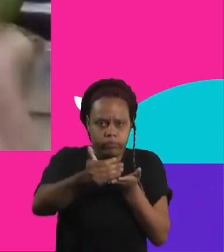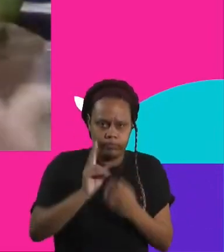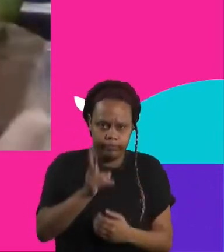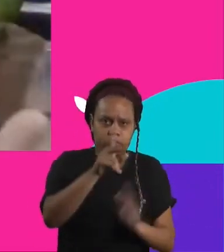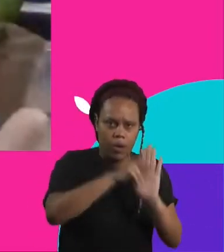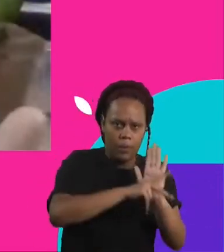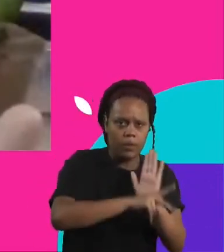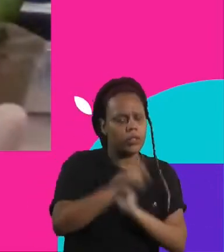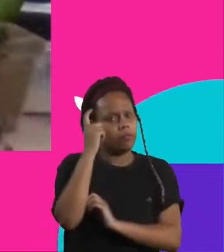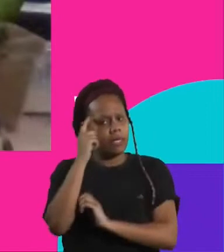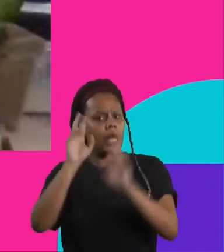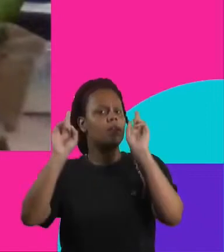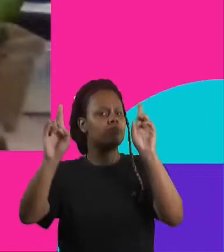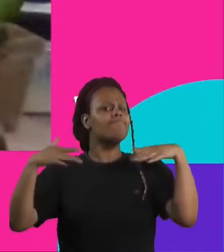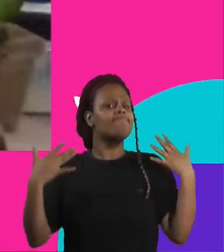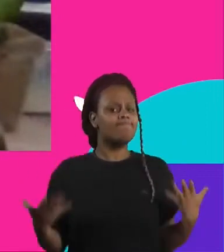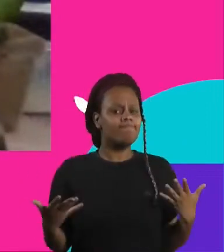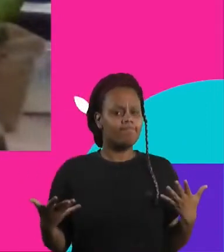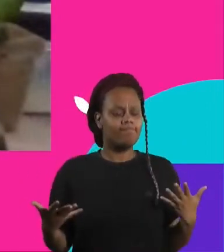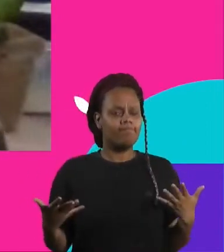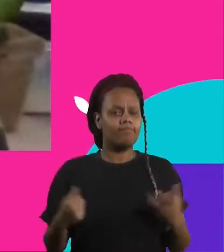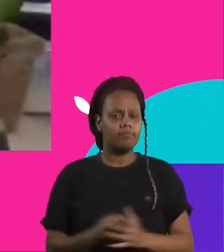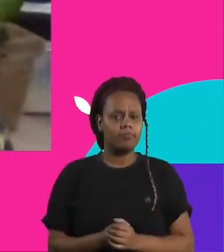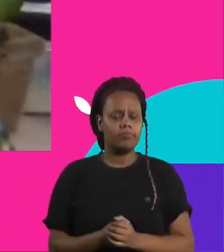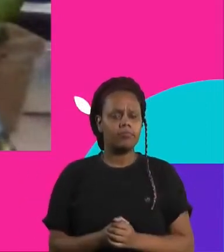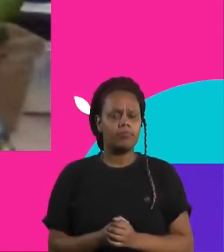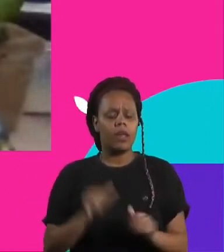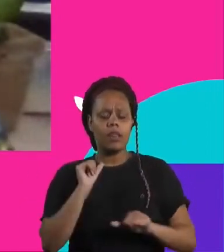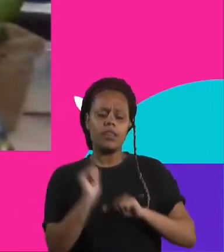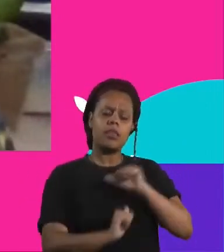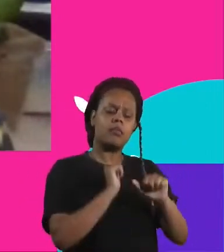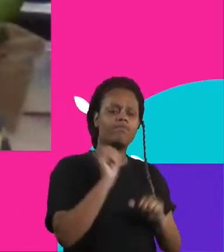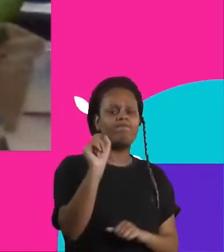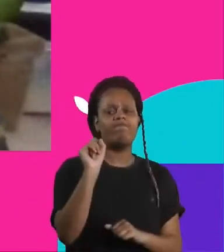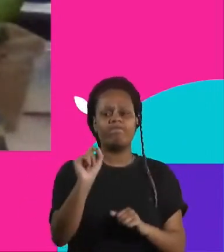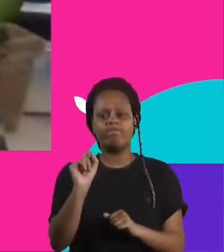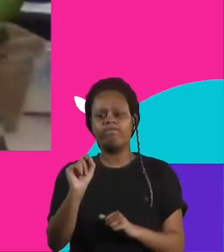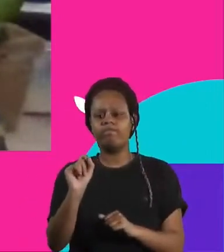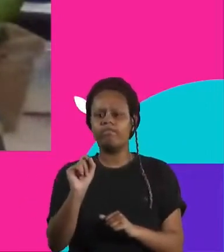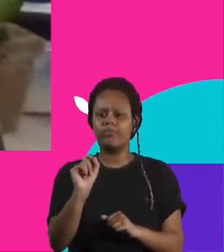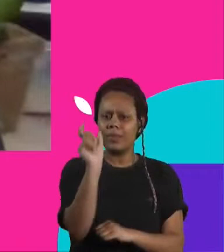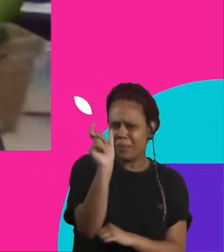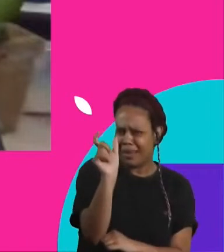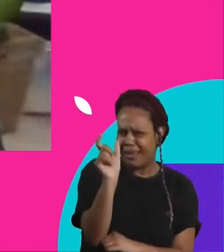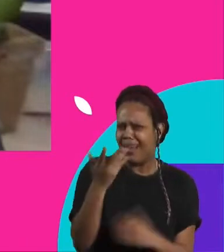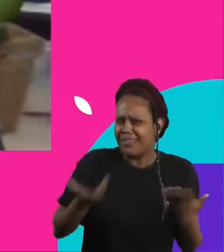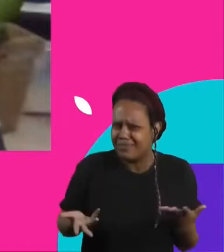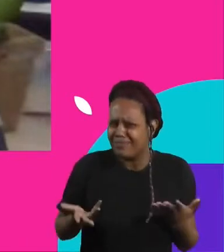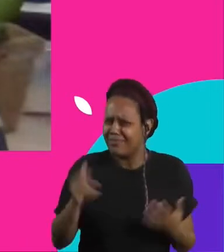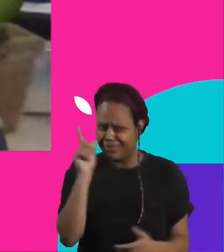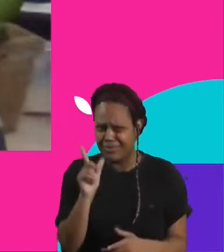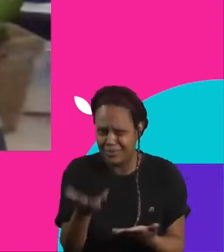minhas expectativas com esse projeto? O que a gente vai conseguir transformar com esse projeto? Palpável mesmo, olha, eu consigo